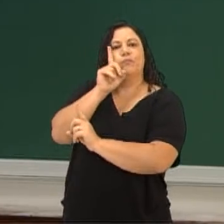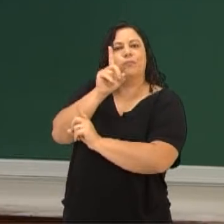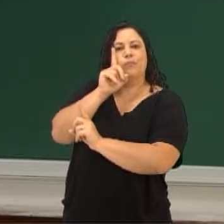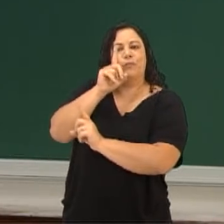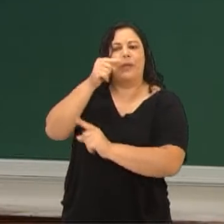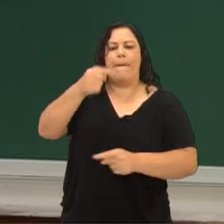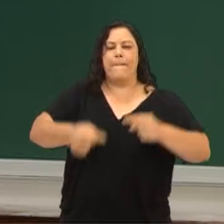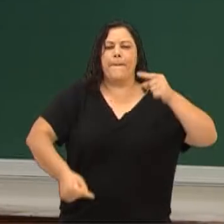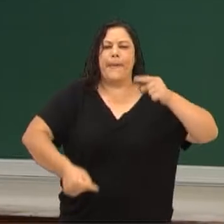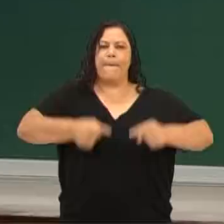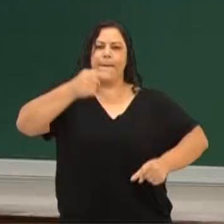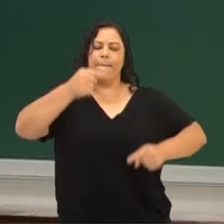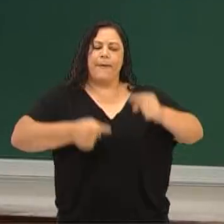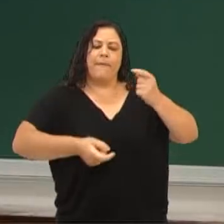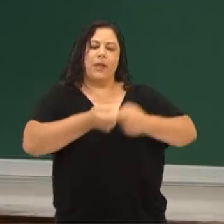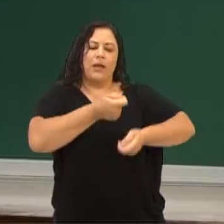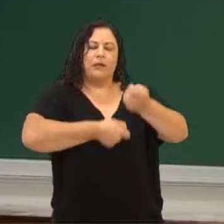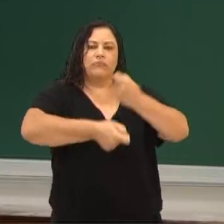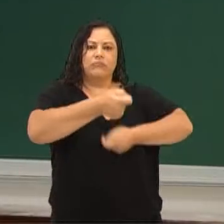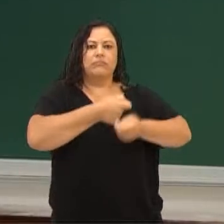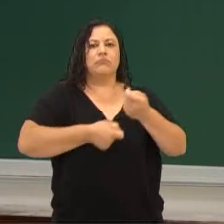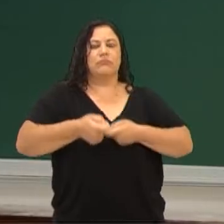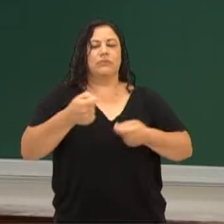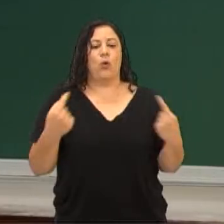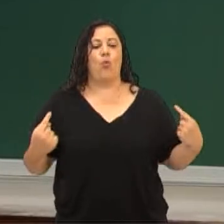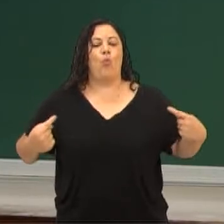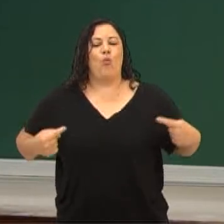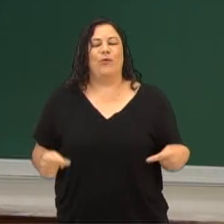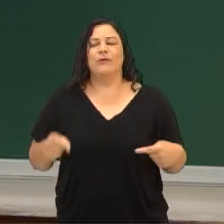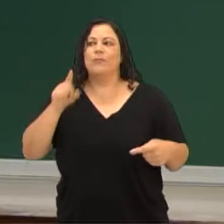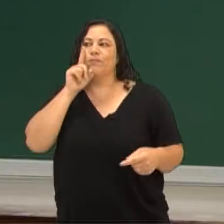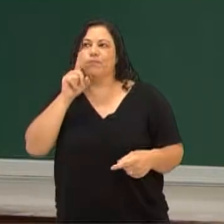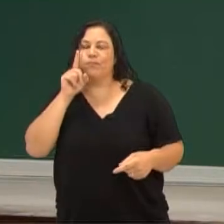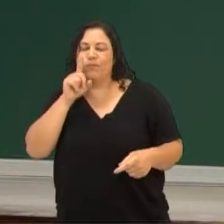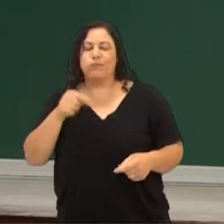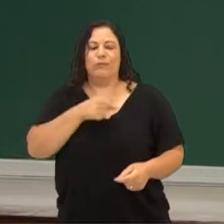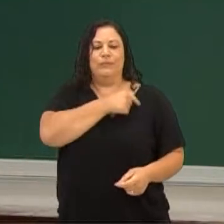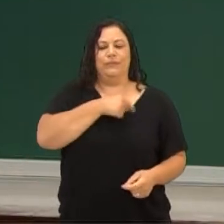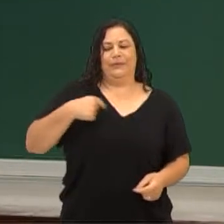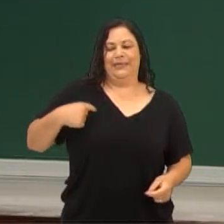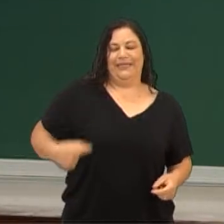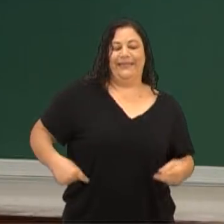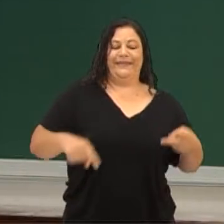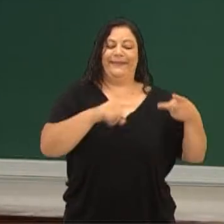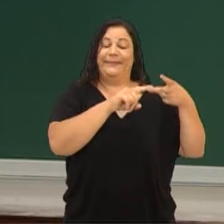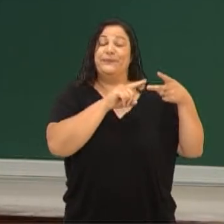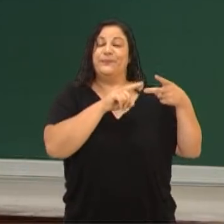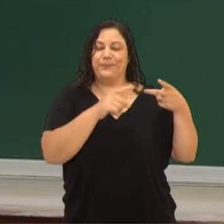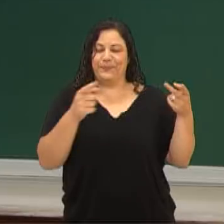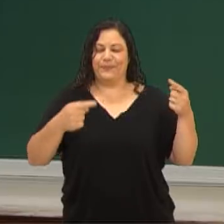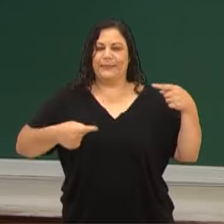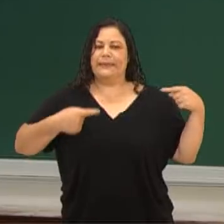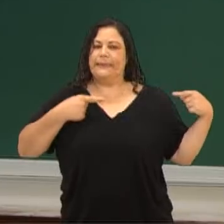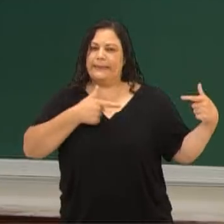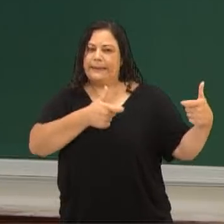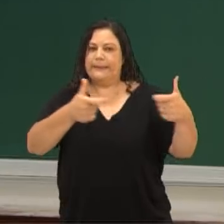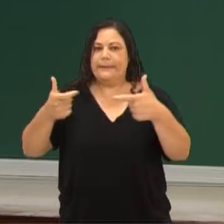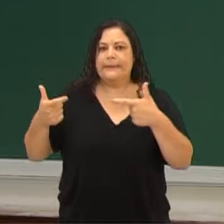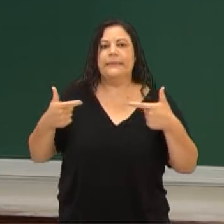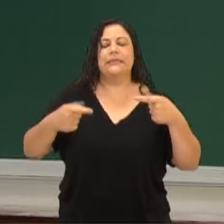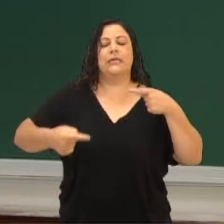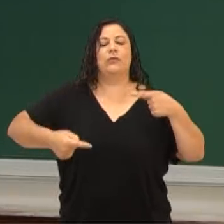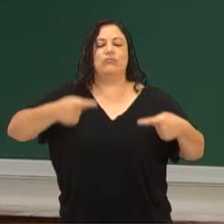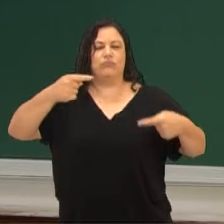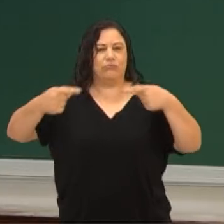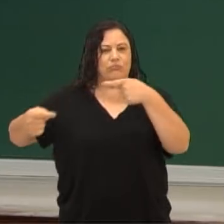disputa comercial entre Estados Unidos e China, ela está longe de acabar, né, e a China realmente vem conquistando mais espaço. Impedir que o